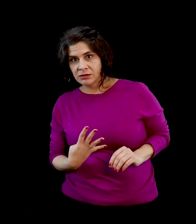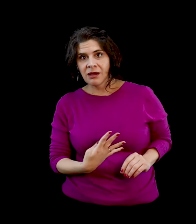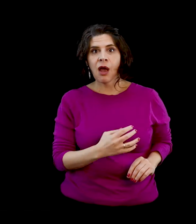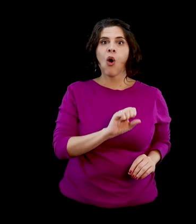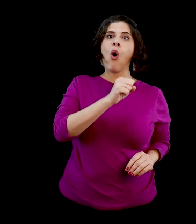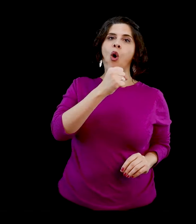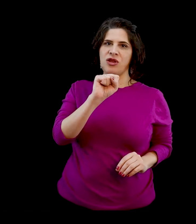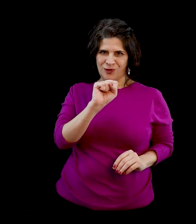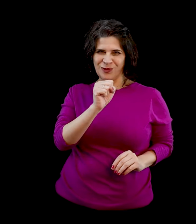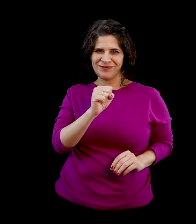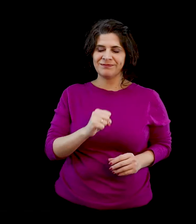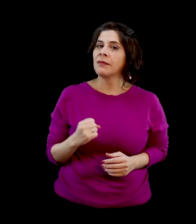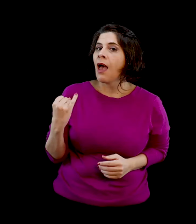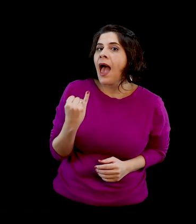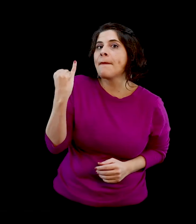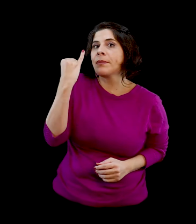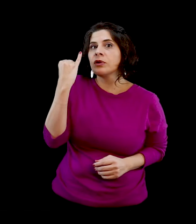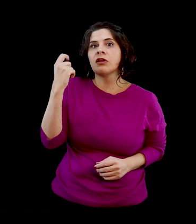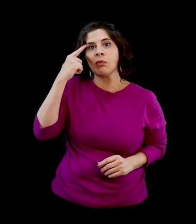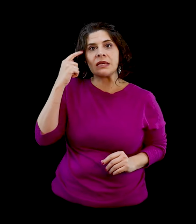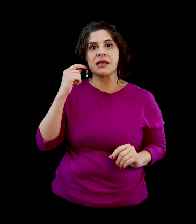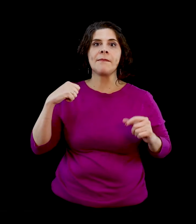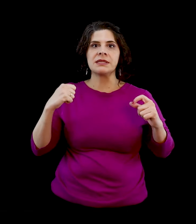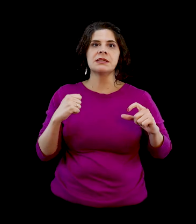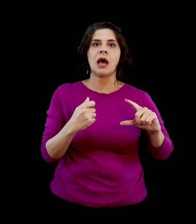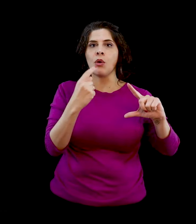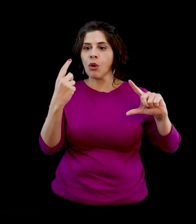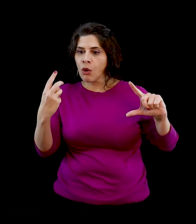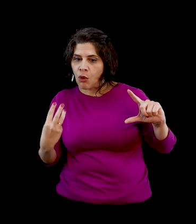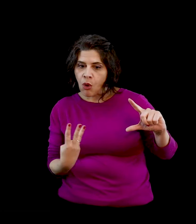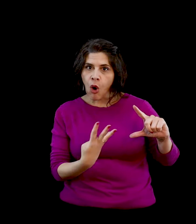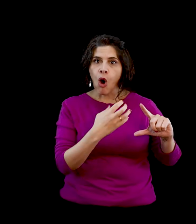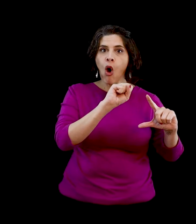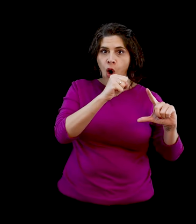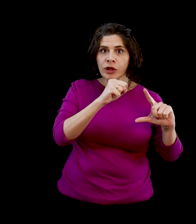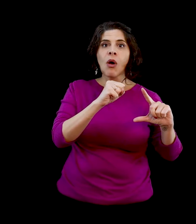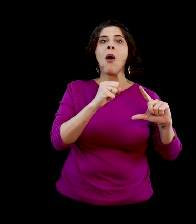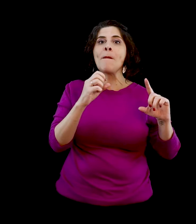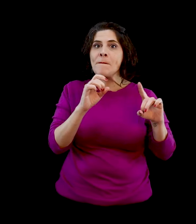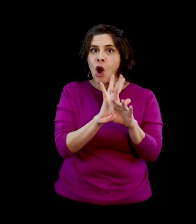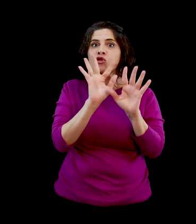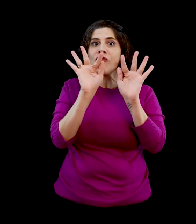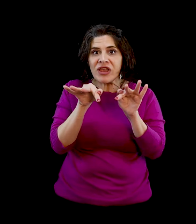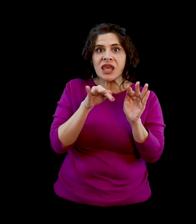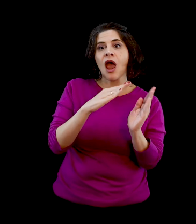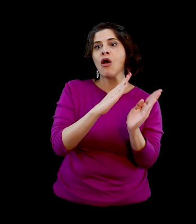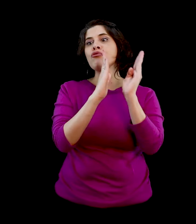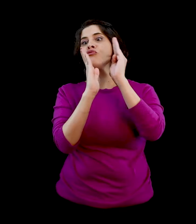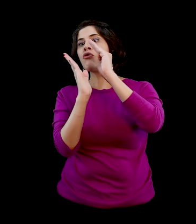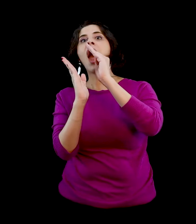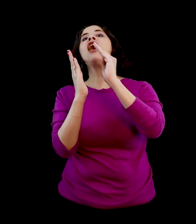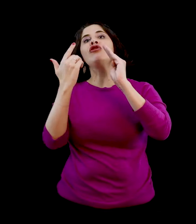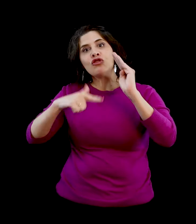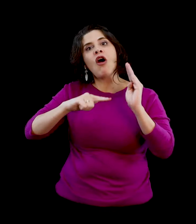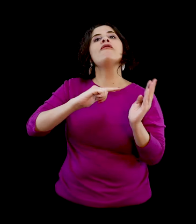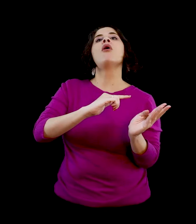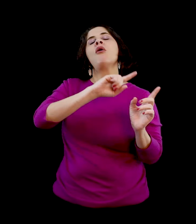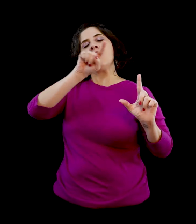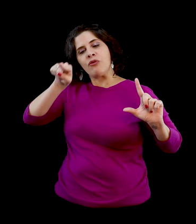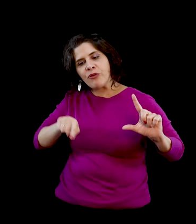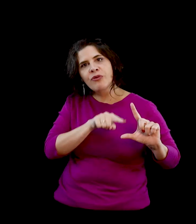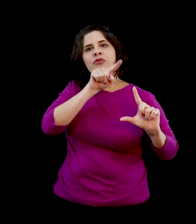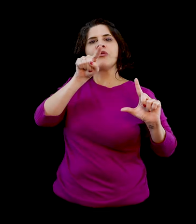8. É importante a gente criar uma animação que seja cíclica, quer dizer, que no momento que ela termine, ela comece